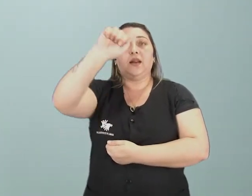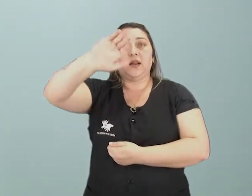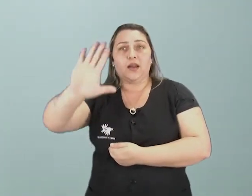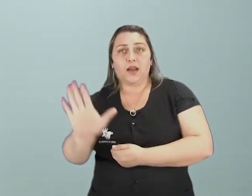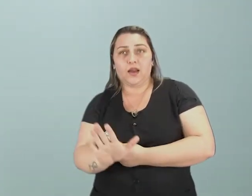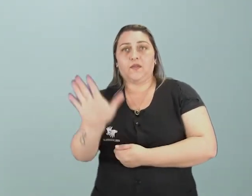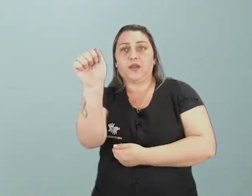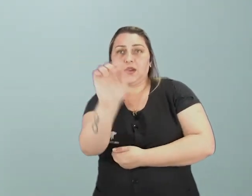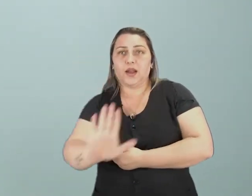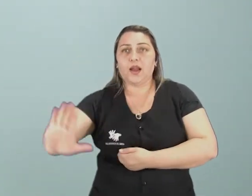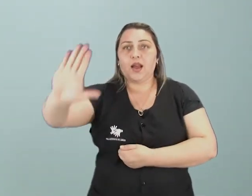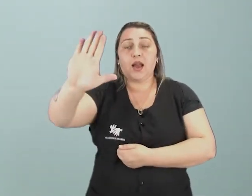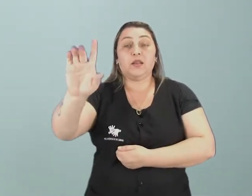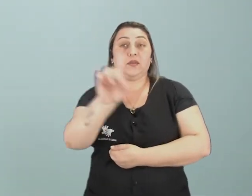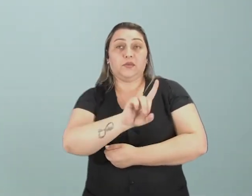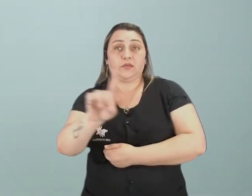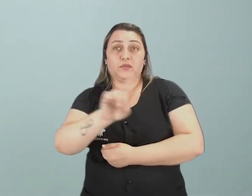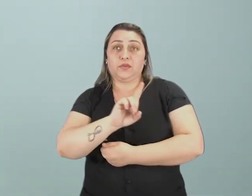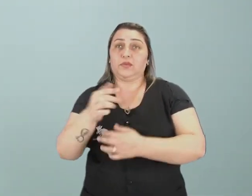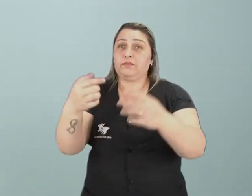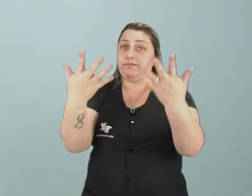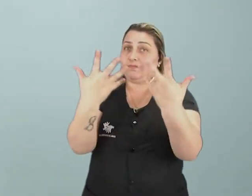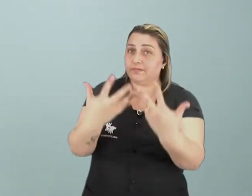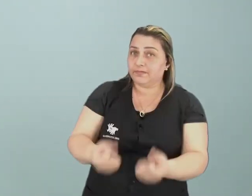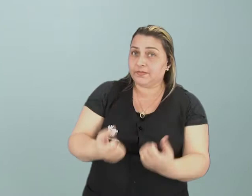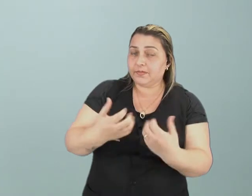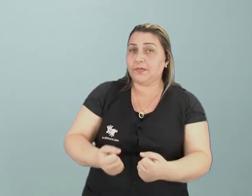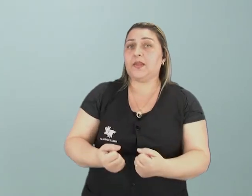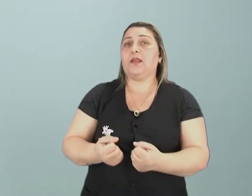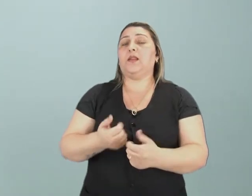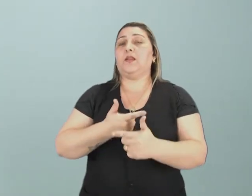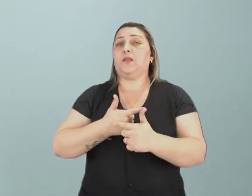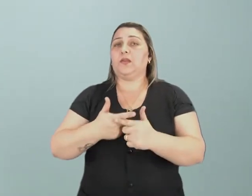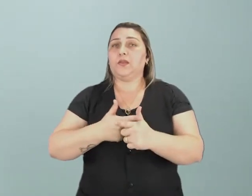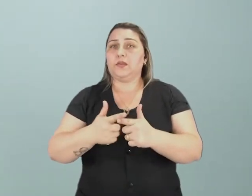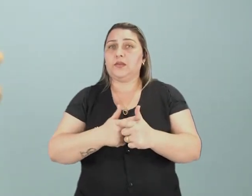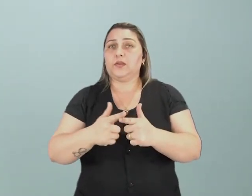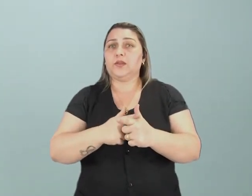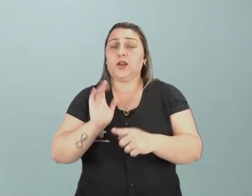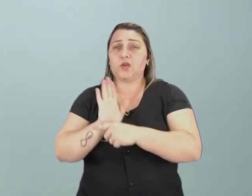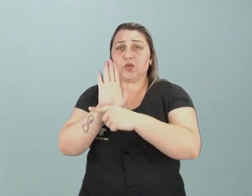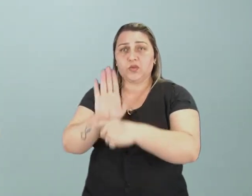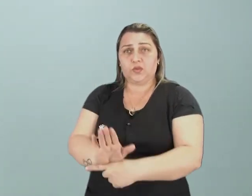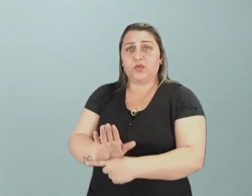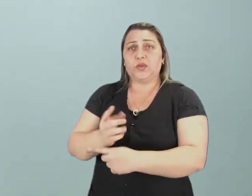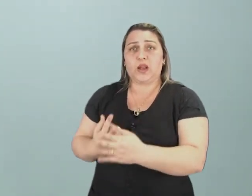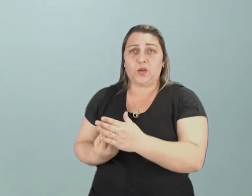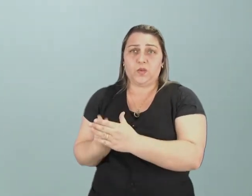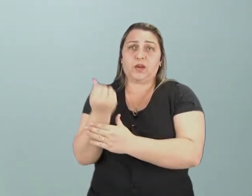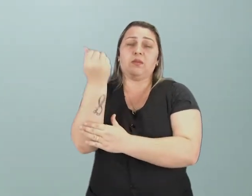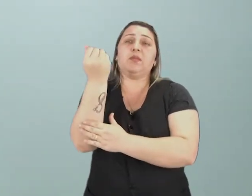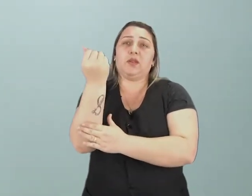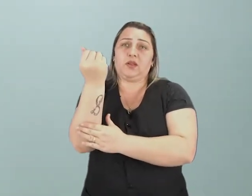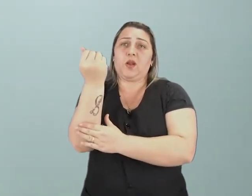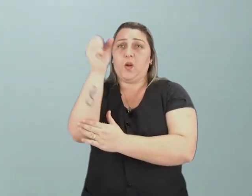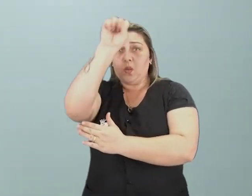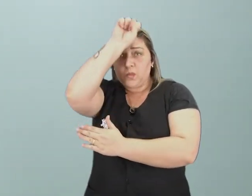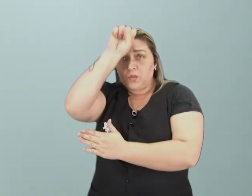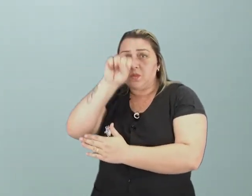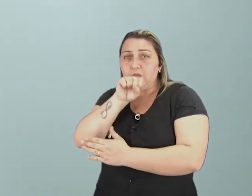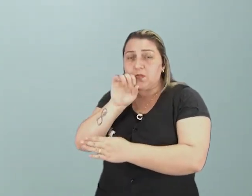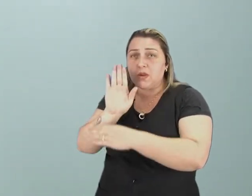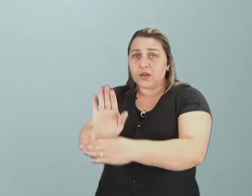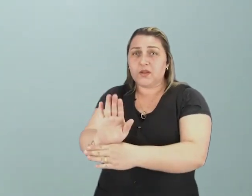da Ásia, não foram de acordo com a situação de apoiar, sei lá, o capitalismo, de apoiar o socialismo,